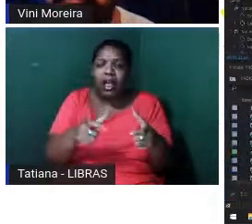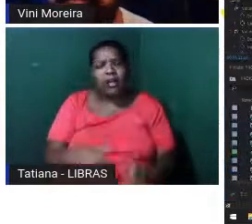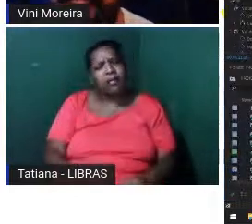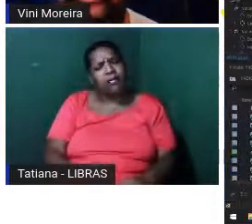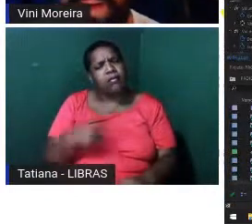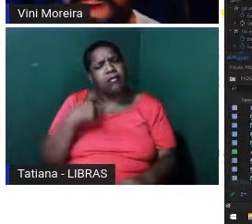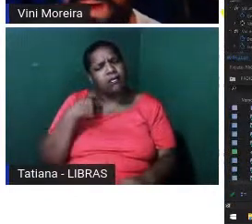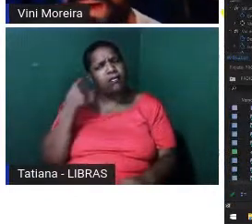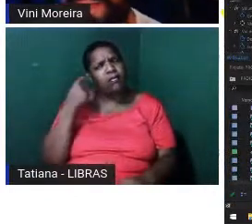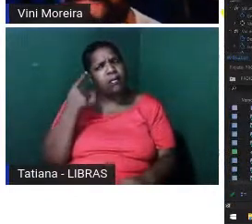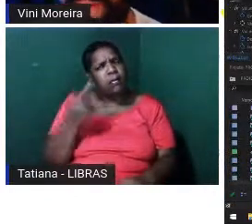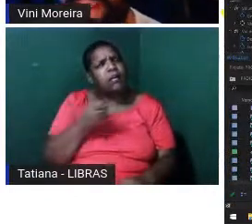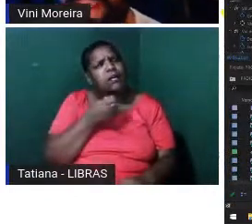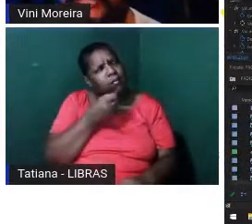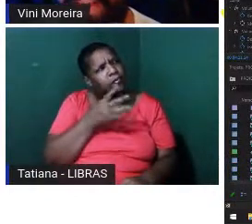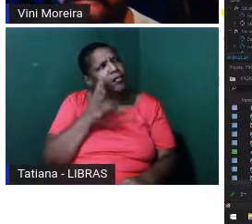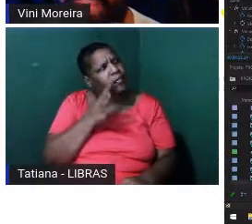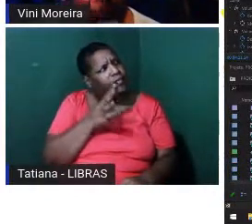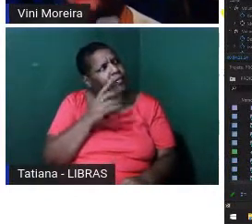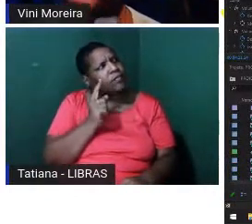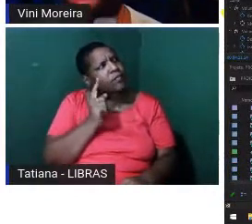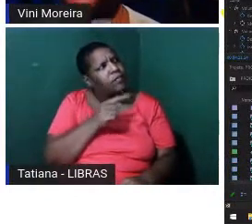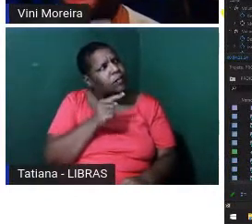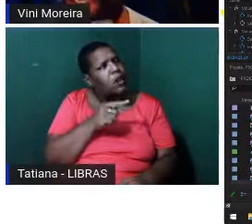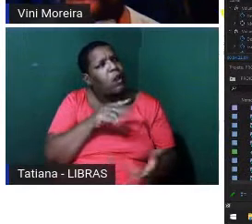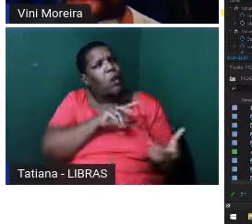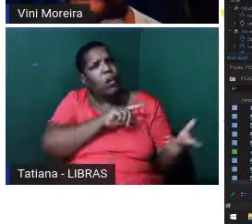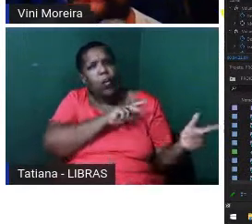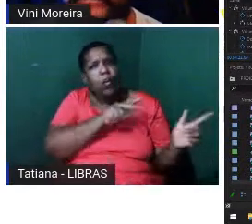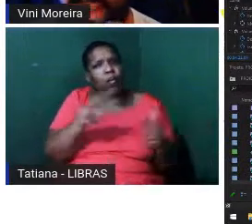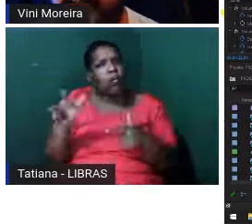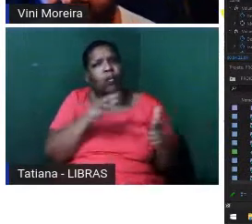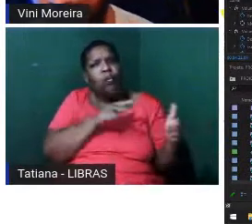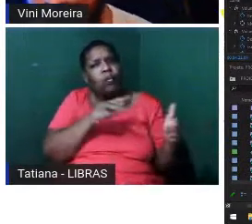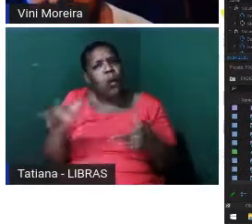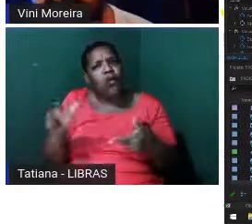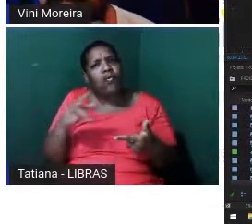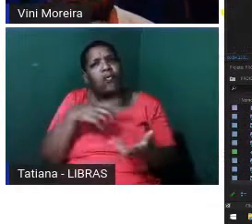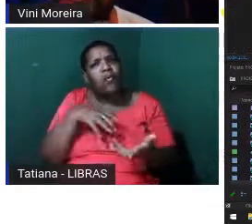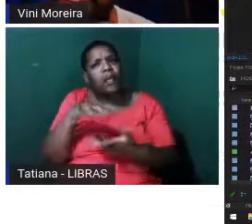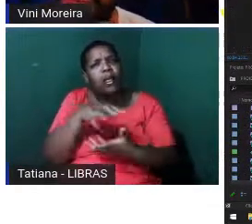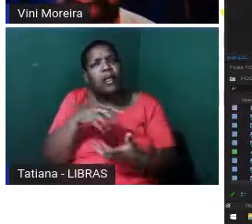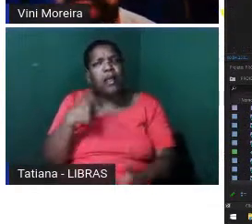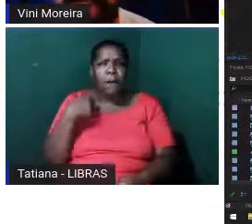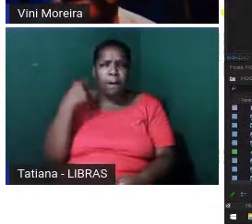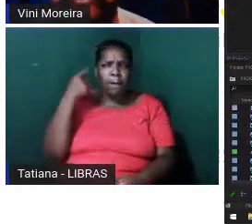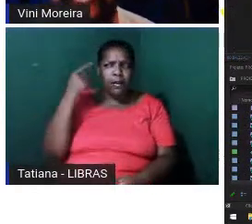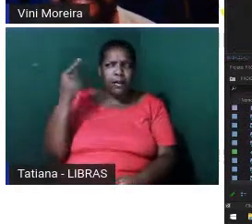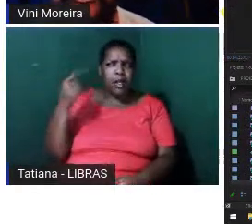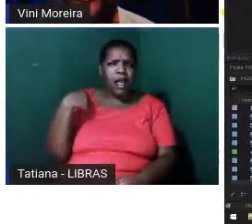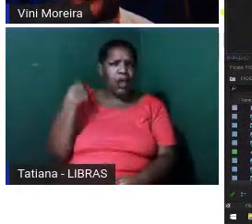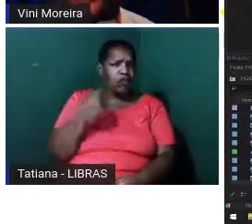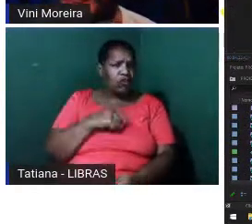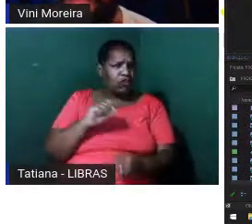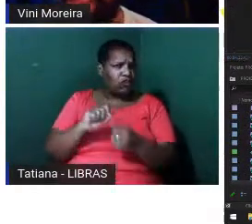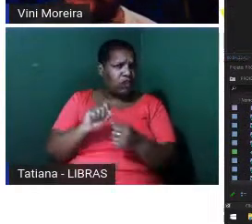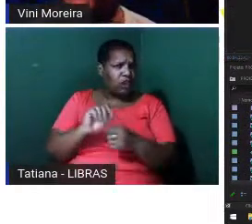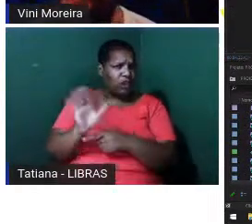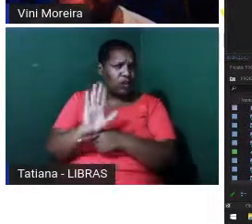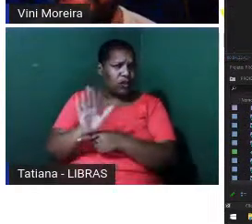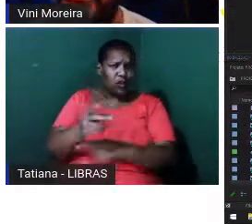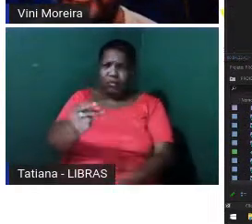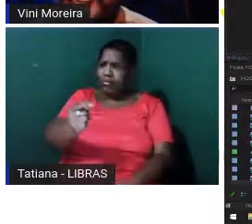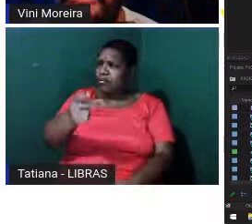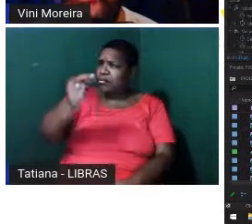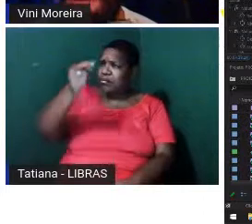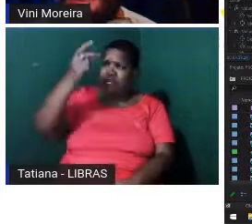por maneira se esse movimento que ela traz para o vídeo dela aí eu pensei pô a gente faz isso no cinema é